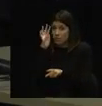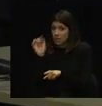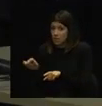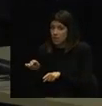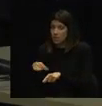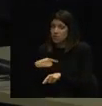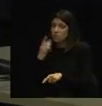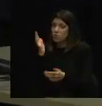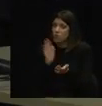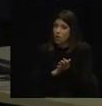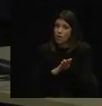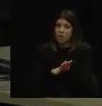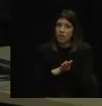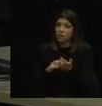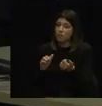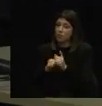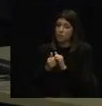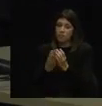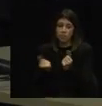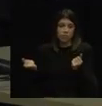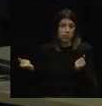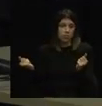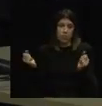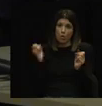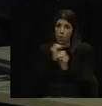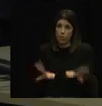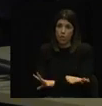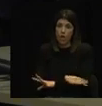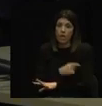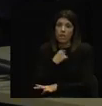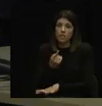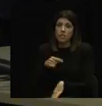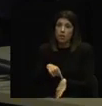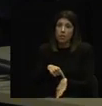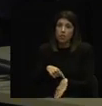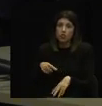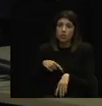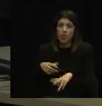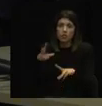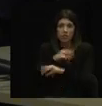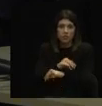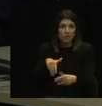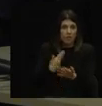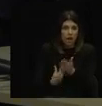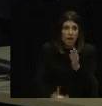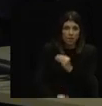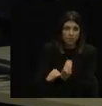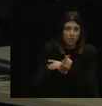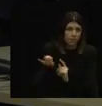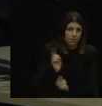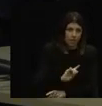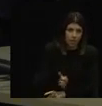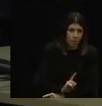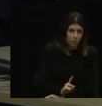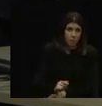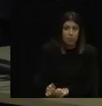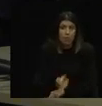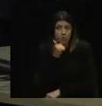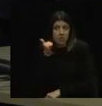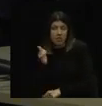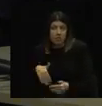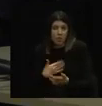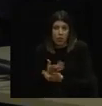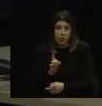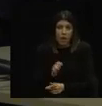dos problemas. É caso para dizer que os novos tempos, afinal, não trazem assim tanta novidade, nem propriamente melhorias, e